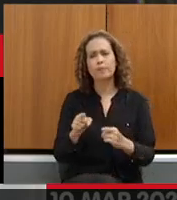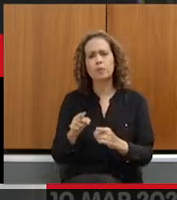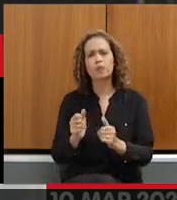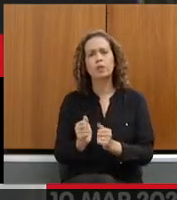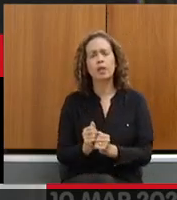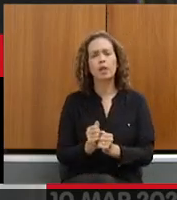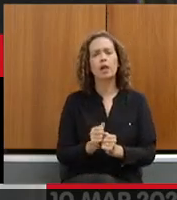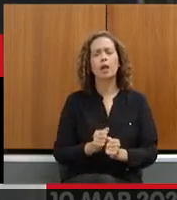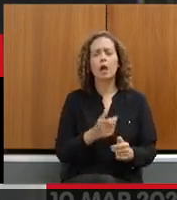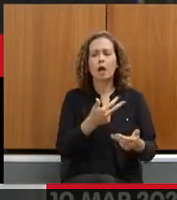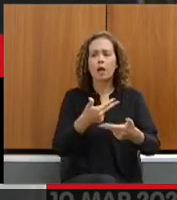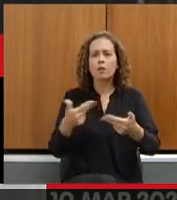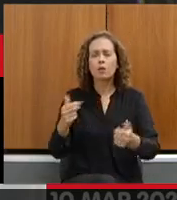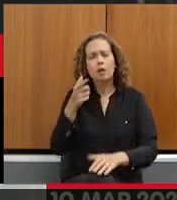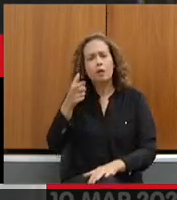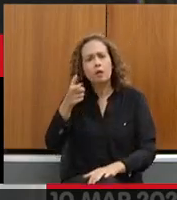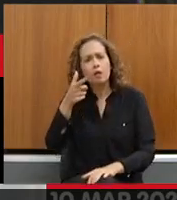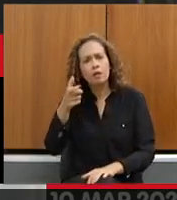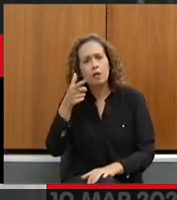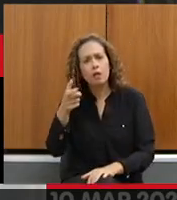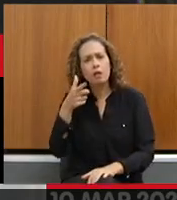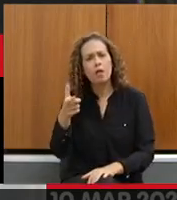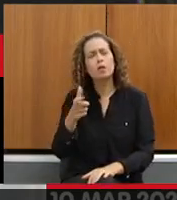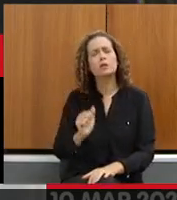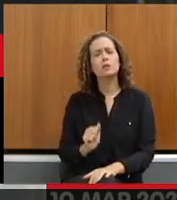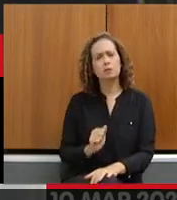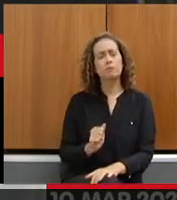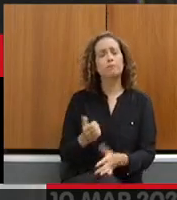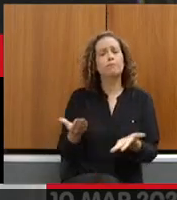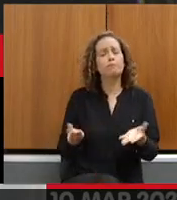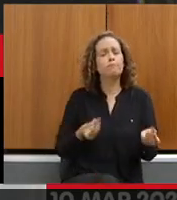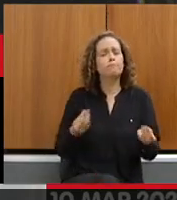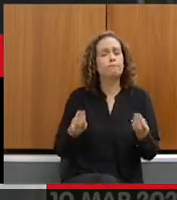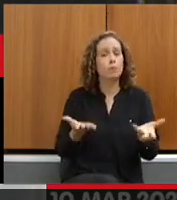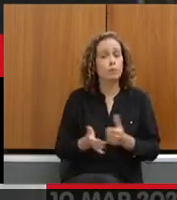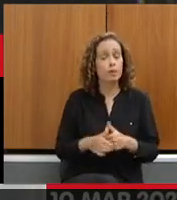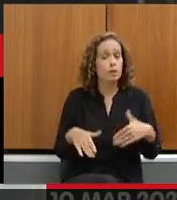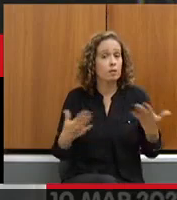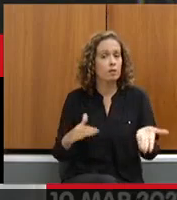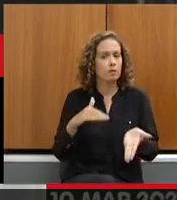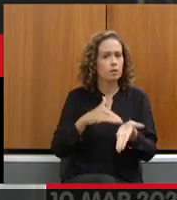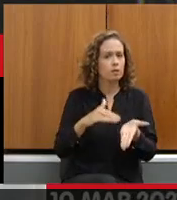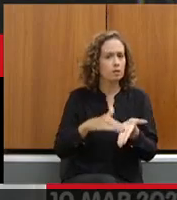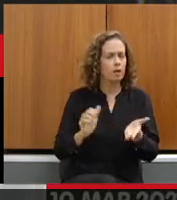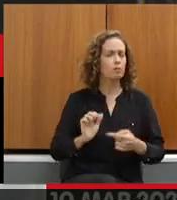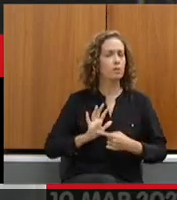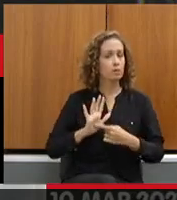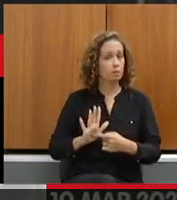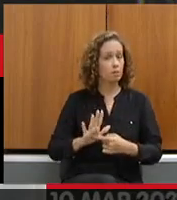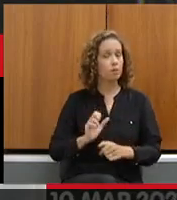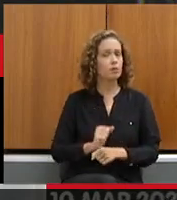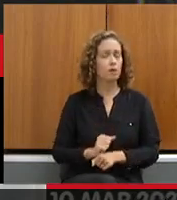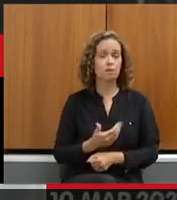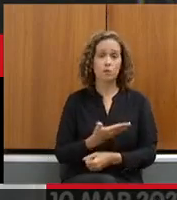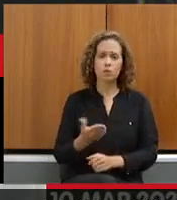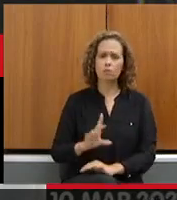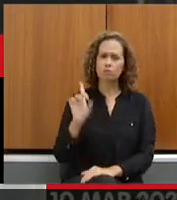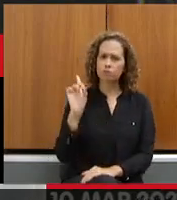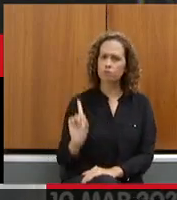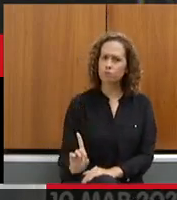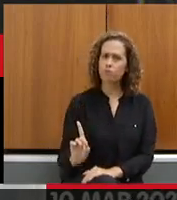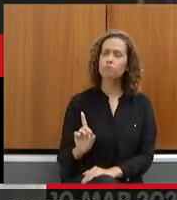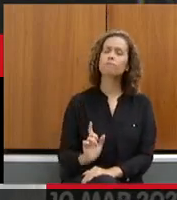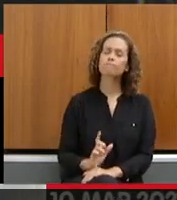patrimônio e os demais interesses legítimos coletivos de custos então a secretária só para deixar claro o senhor tem todo direito